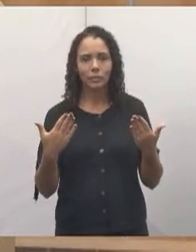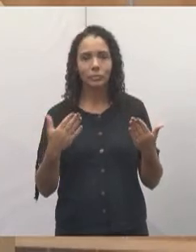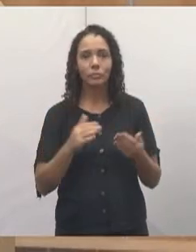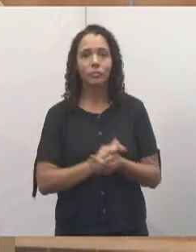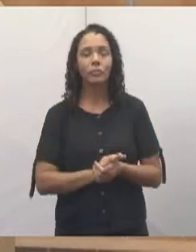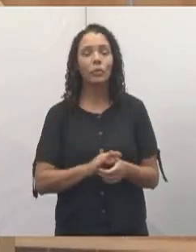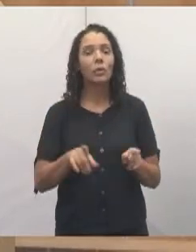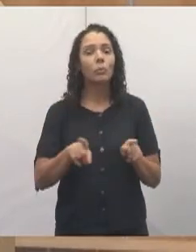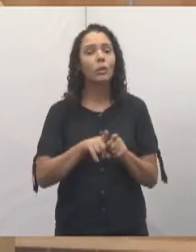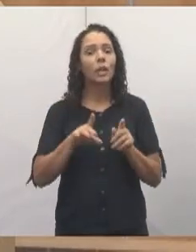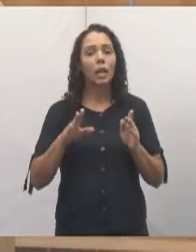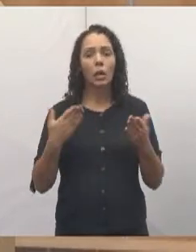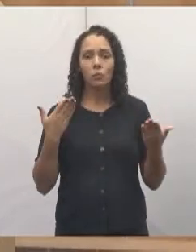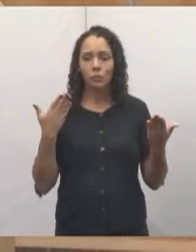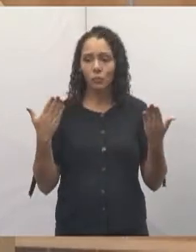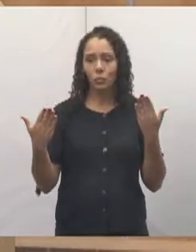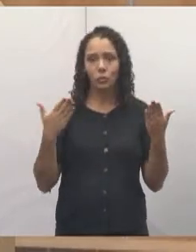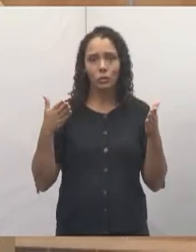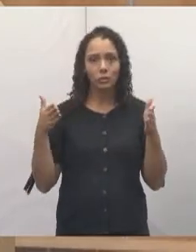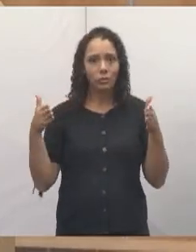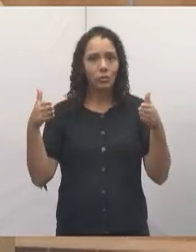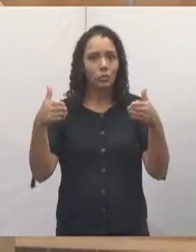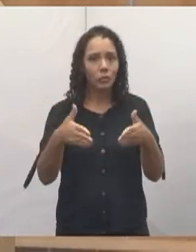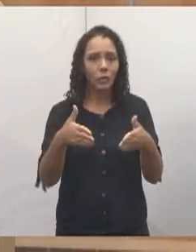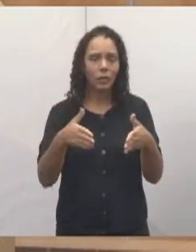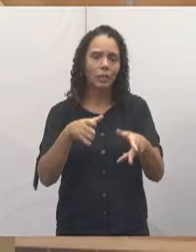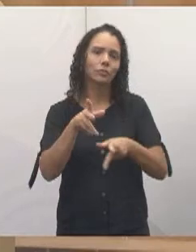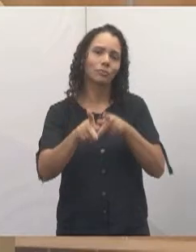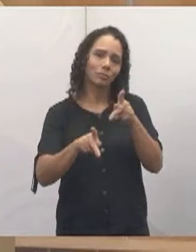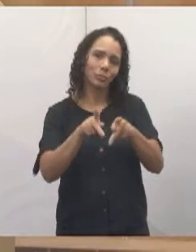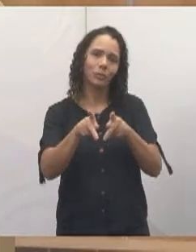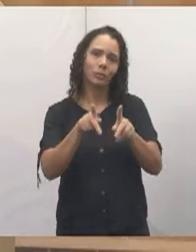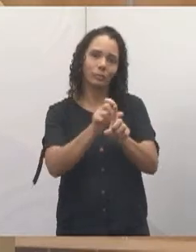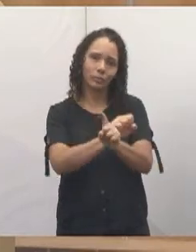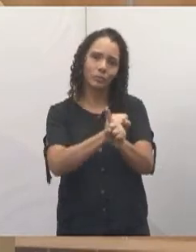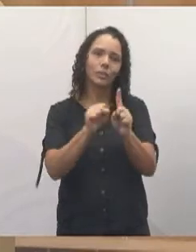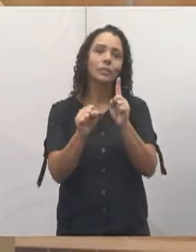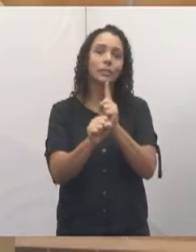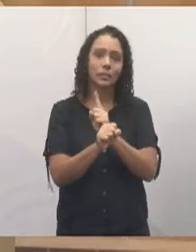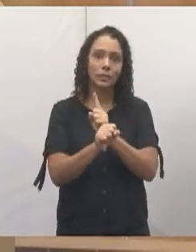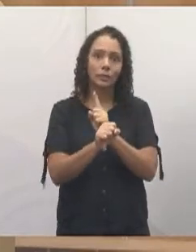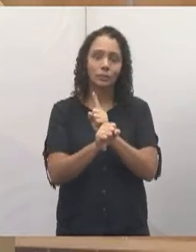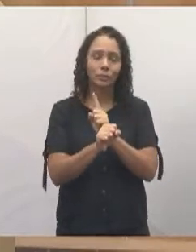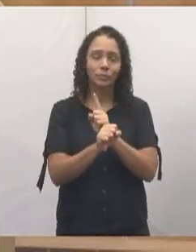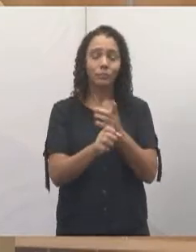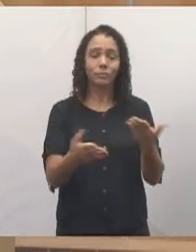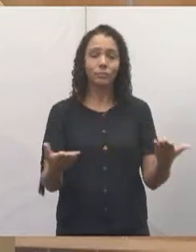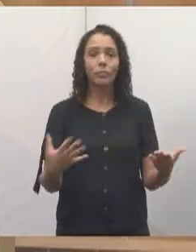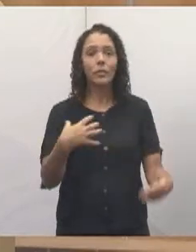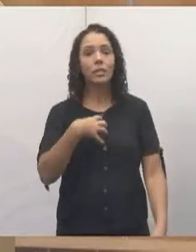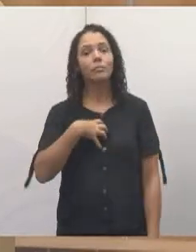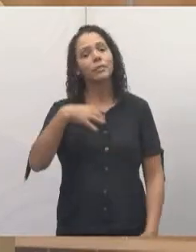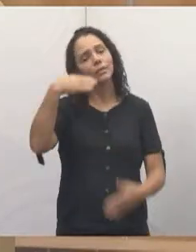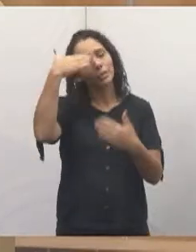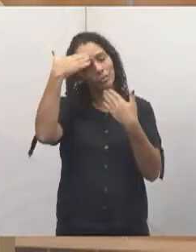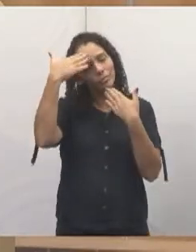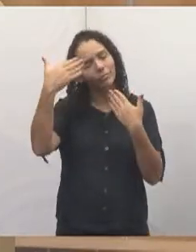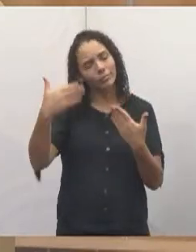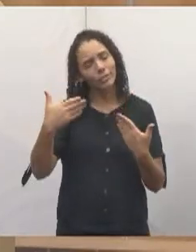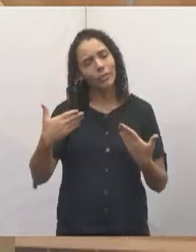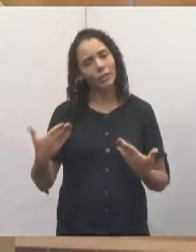resulta na cidadania numa análise final. Então, como eu disse, sou muito honrado, não tenho